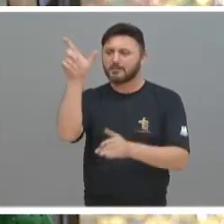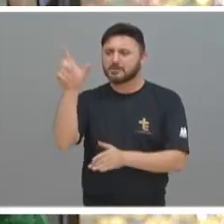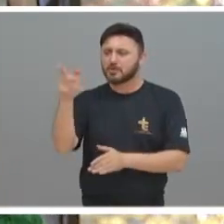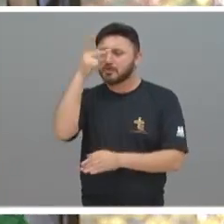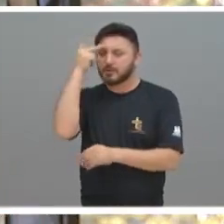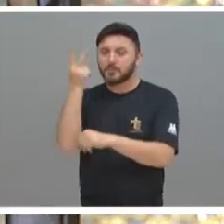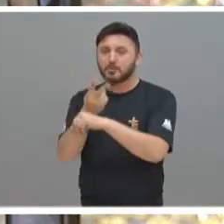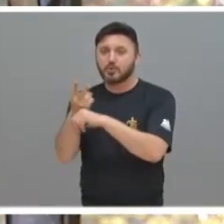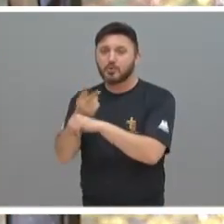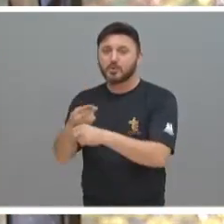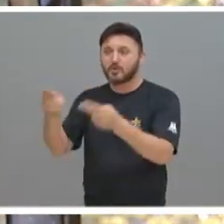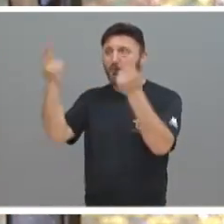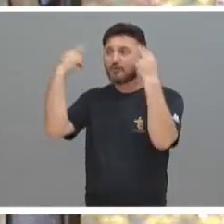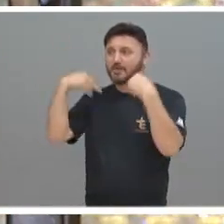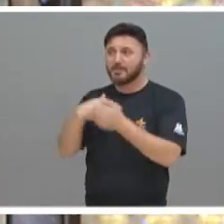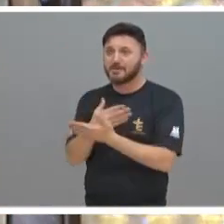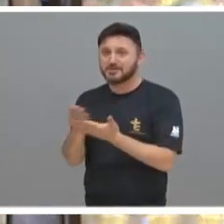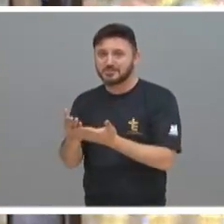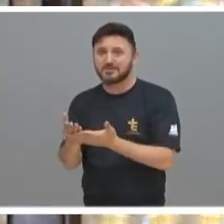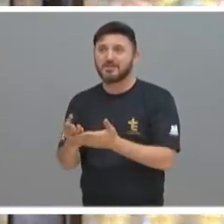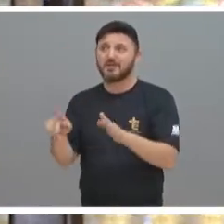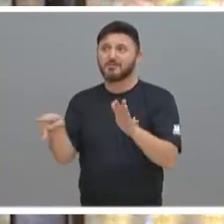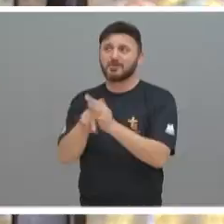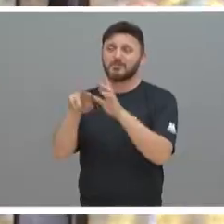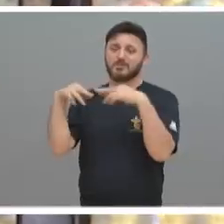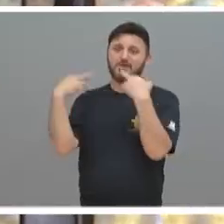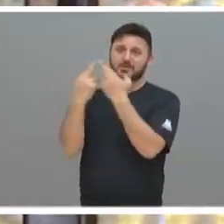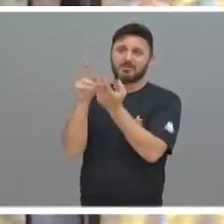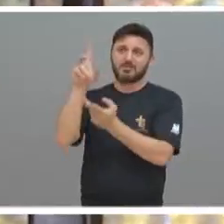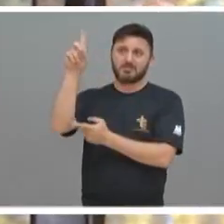busca da ovelha perdida. Esse é o reino dos céus.